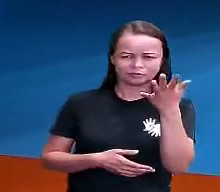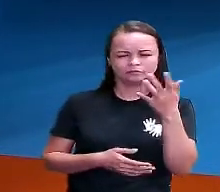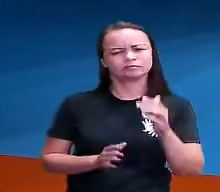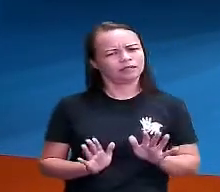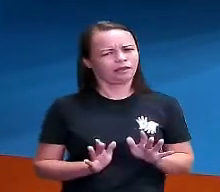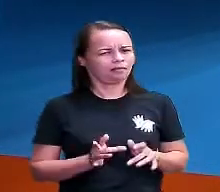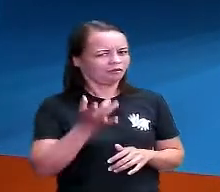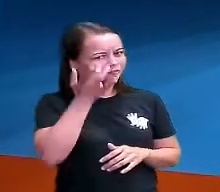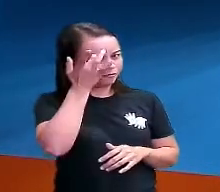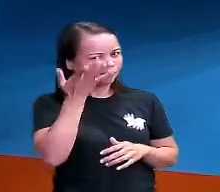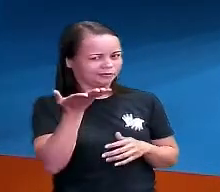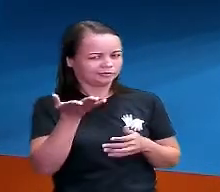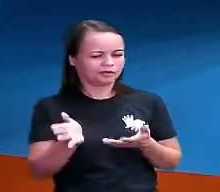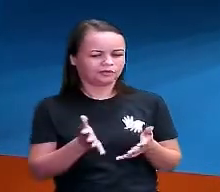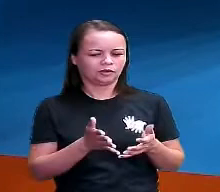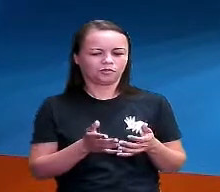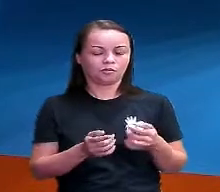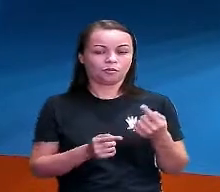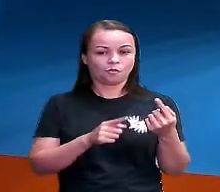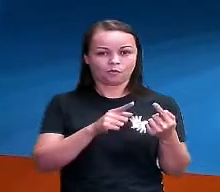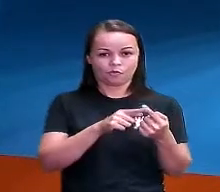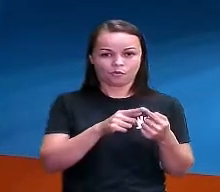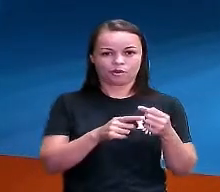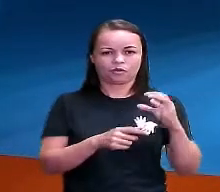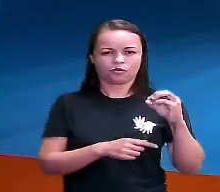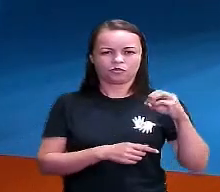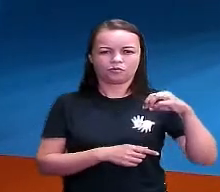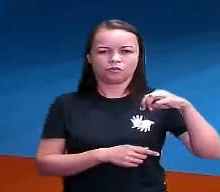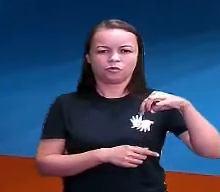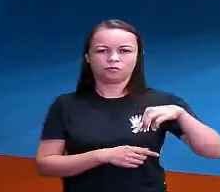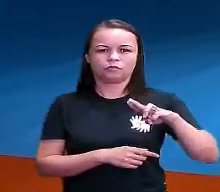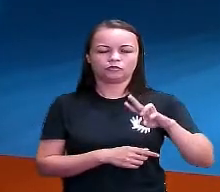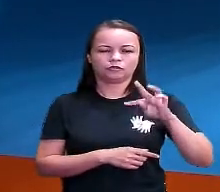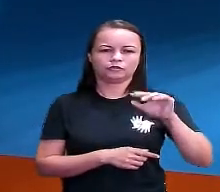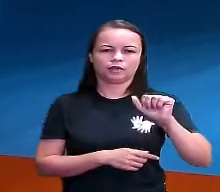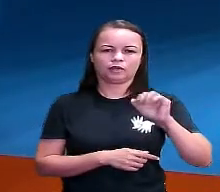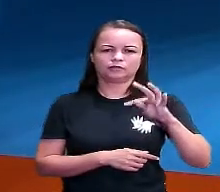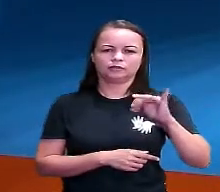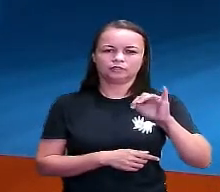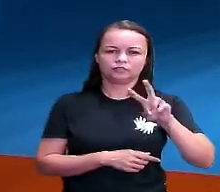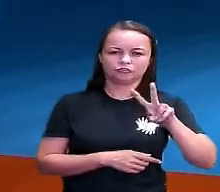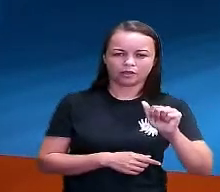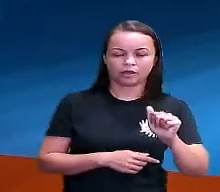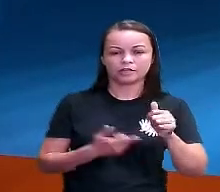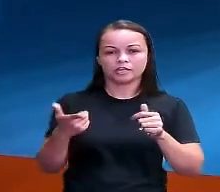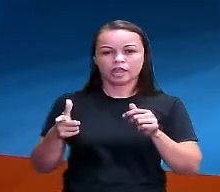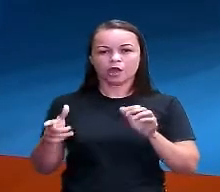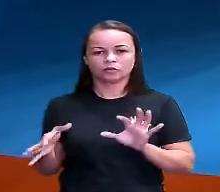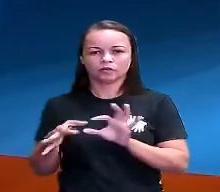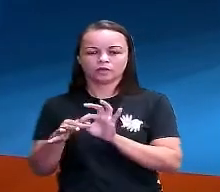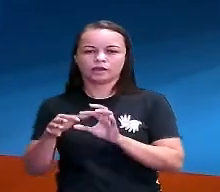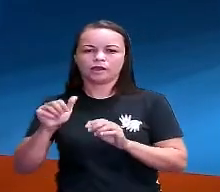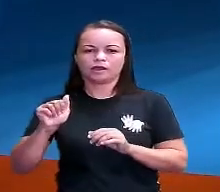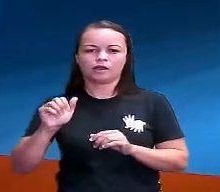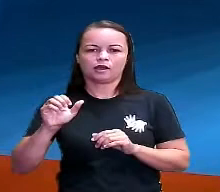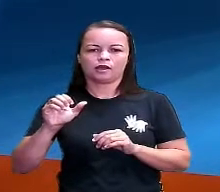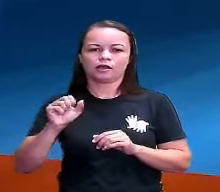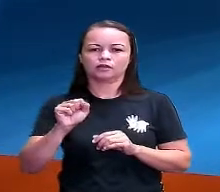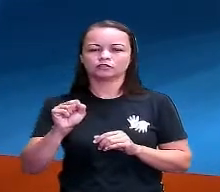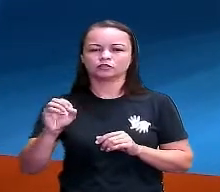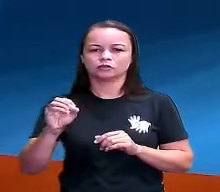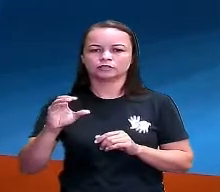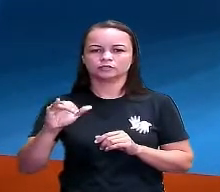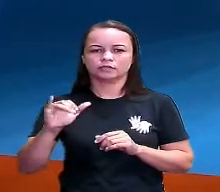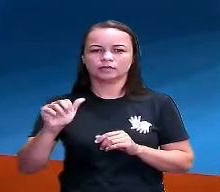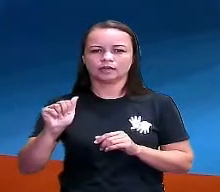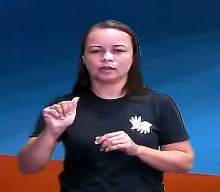fácil, gente. Uma é comutativa e a outra é associativa. A gente vai fazendo associações para fazer a